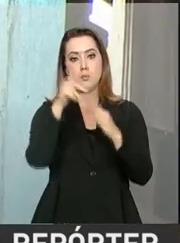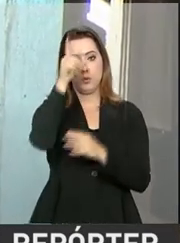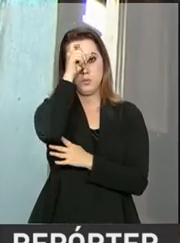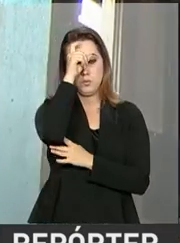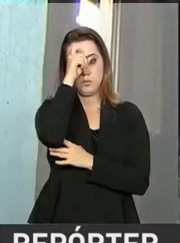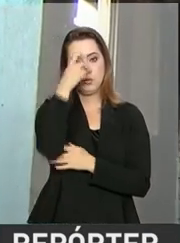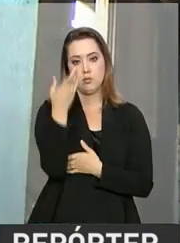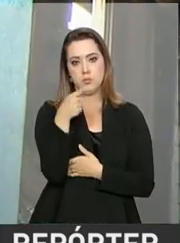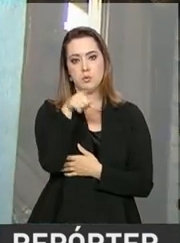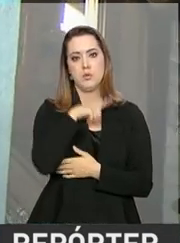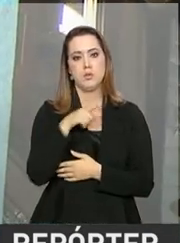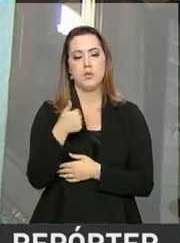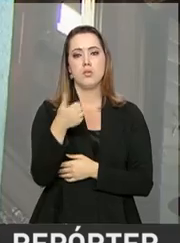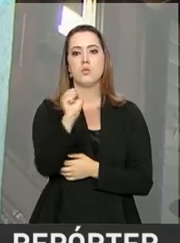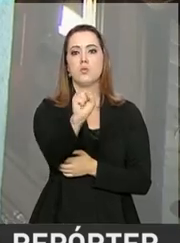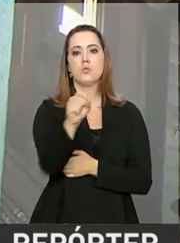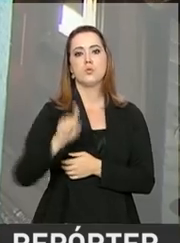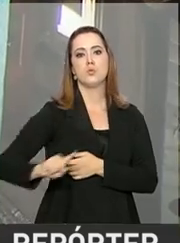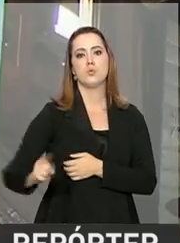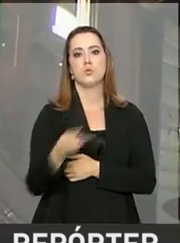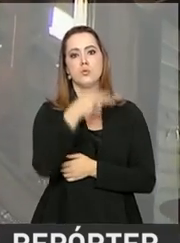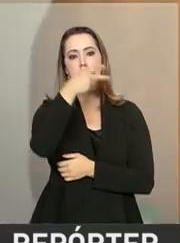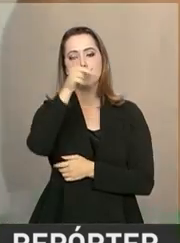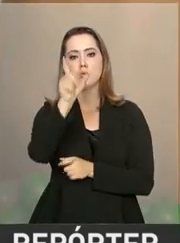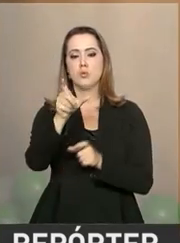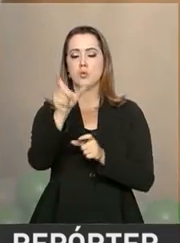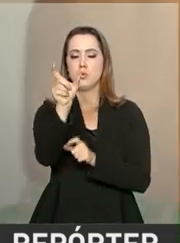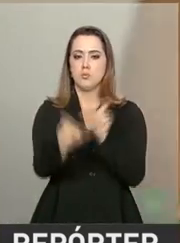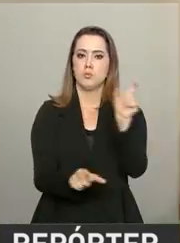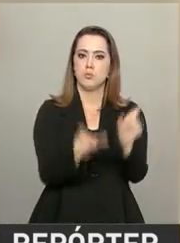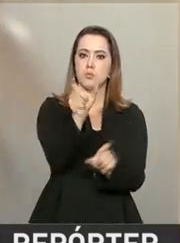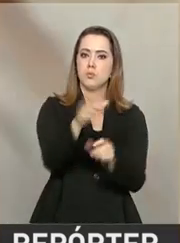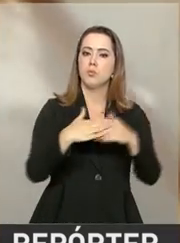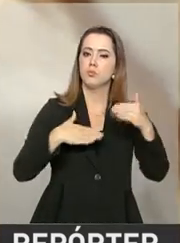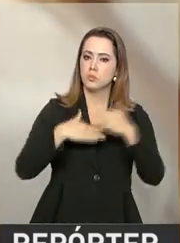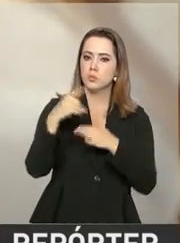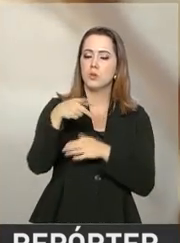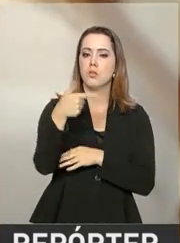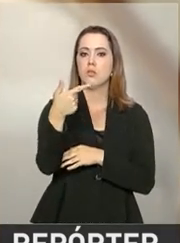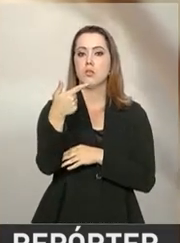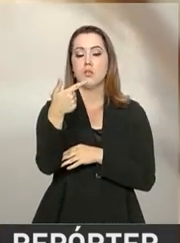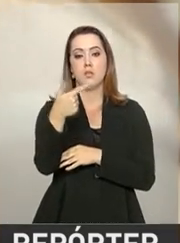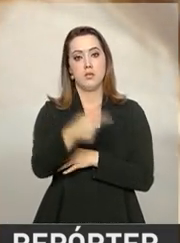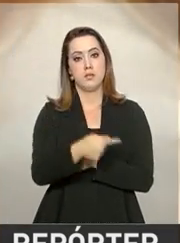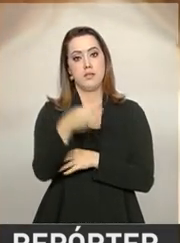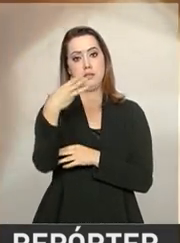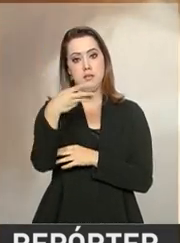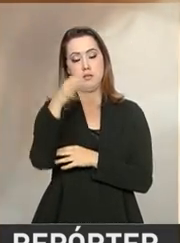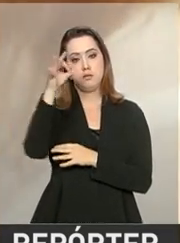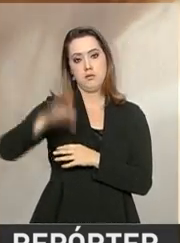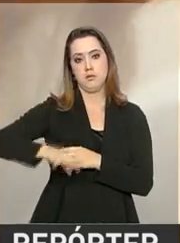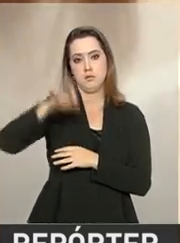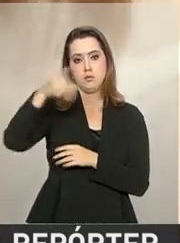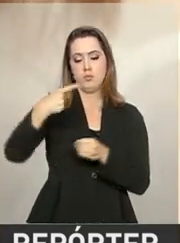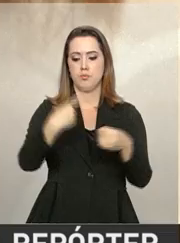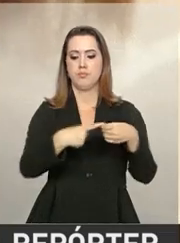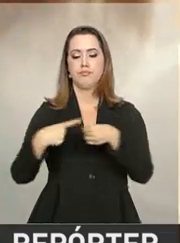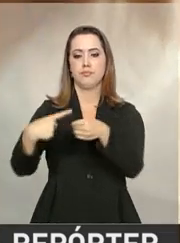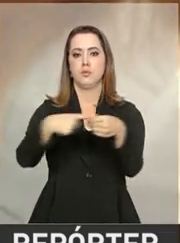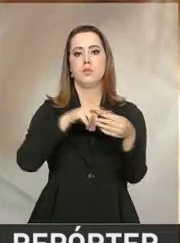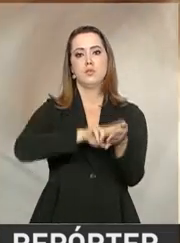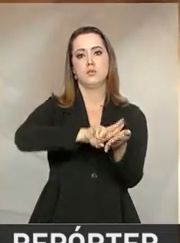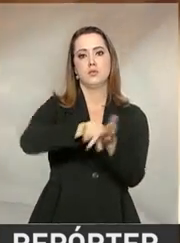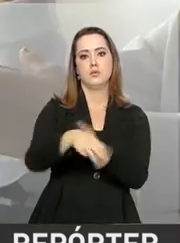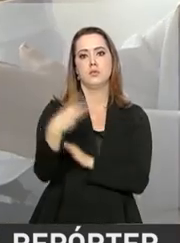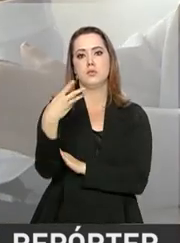Médicos conta com mais de 18 mil profissionais e cobre 73% das cidades brasileiras e 34